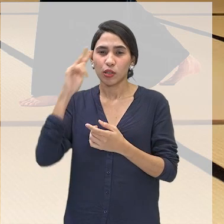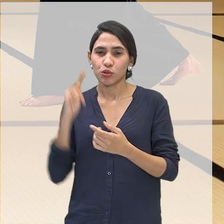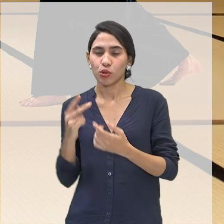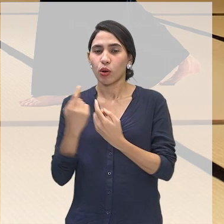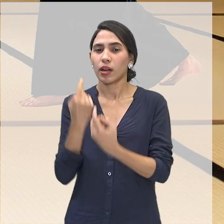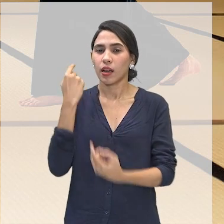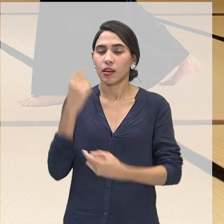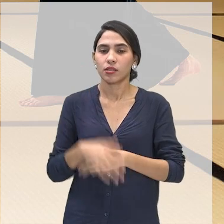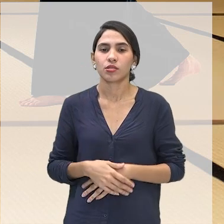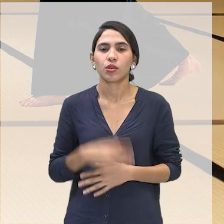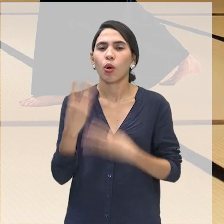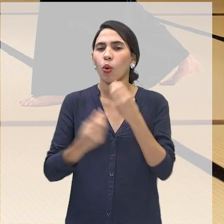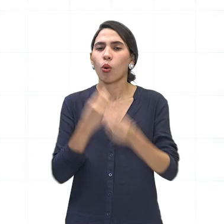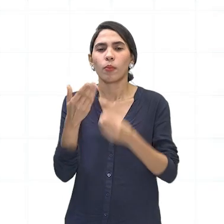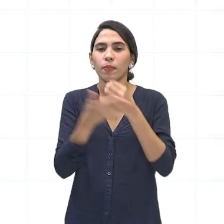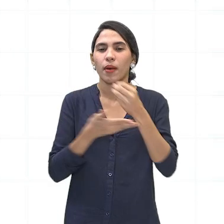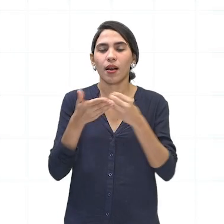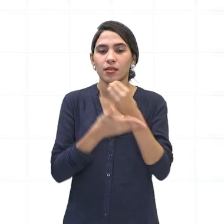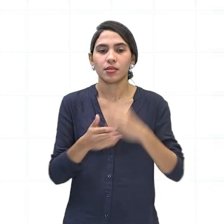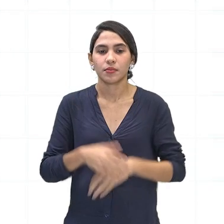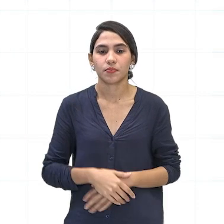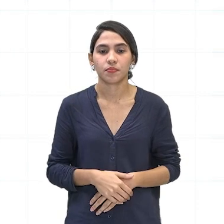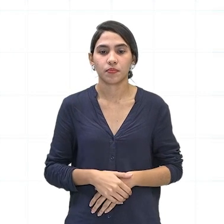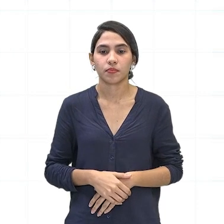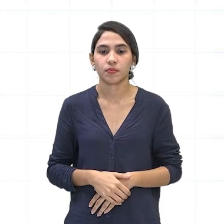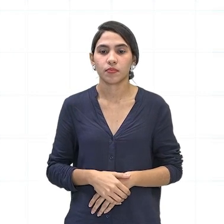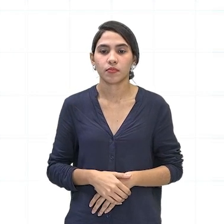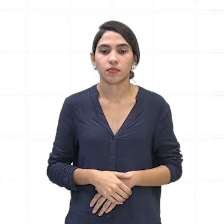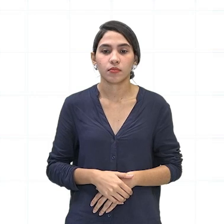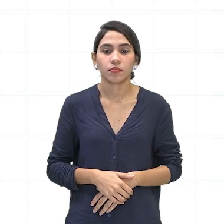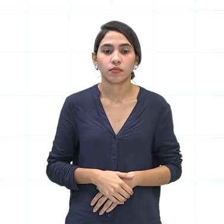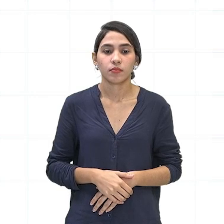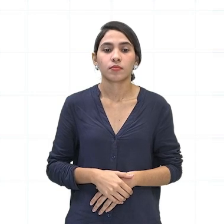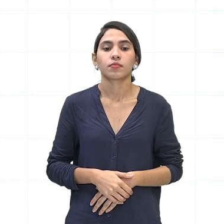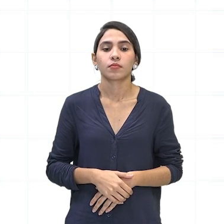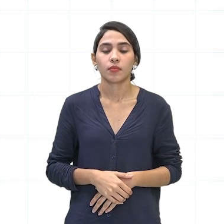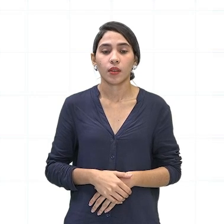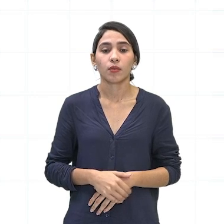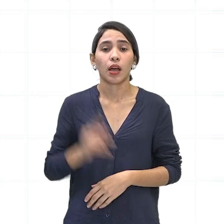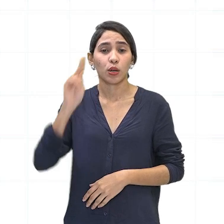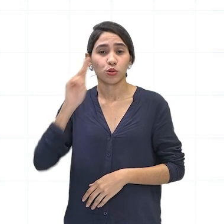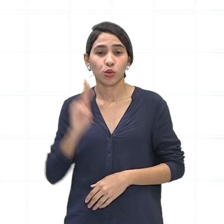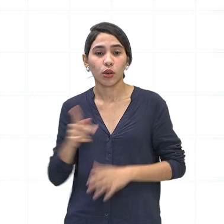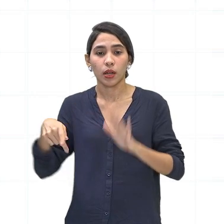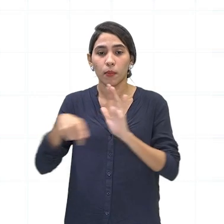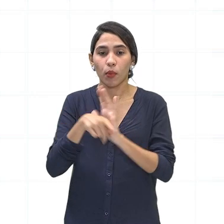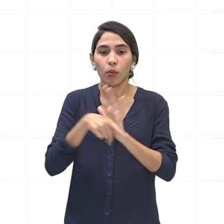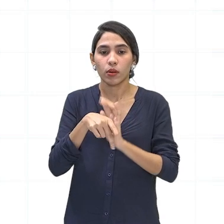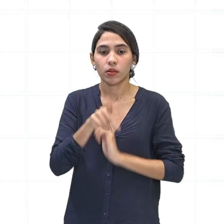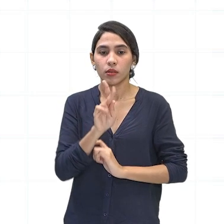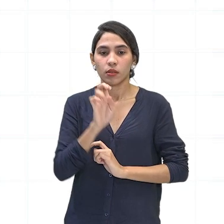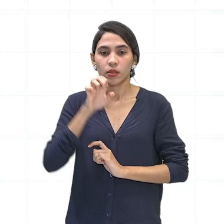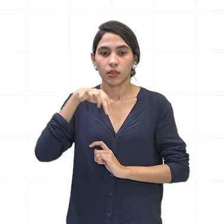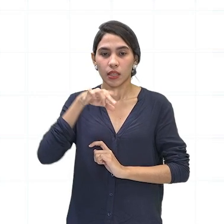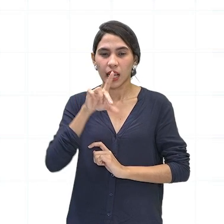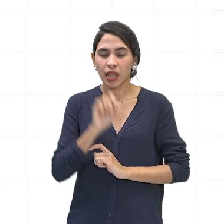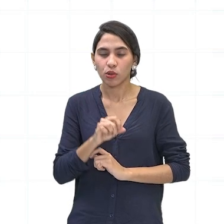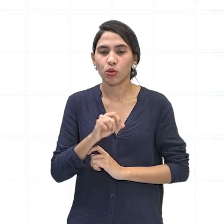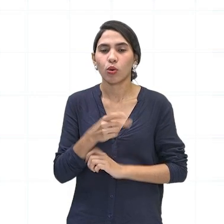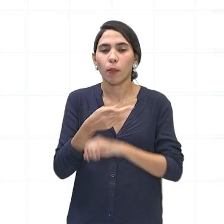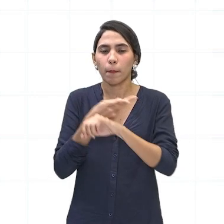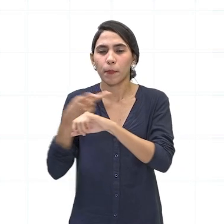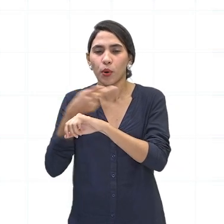ver em que ela se baseia? Vamos lá. Então, olha só. A filosofia do Kendo baseia-se na busca constante